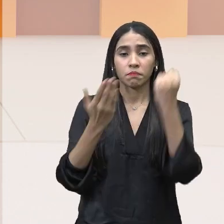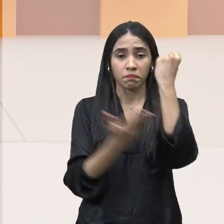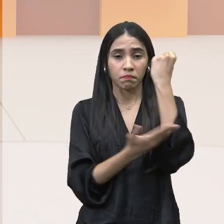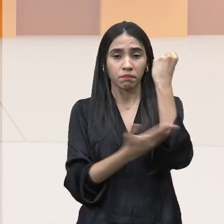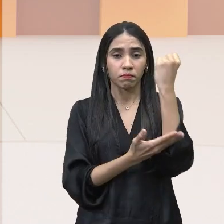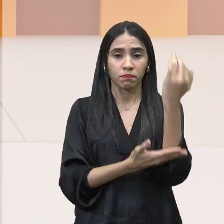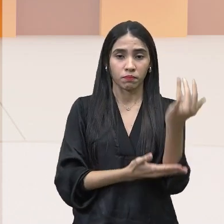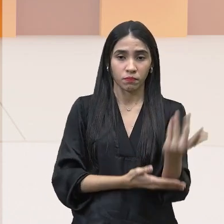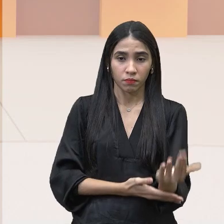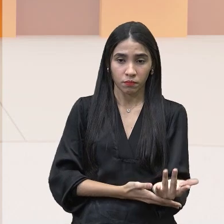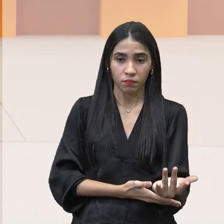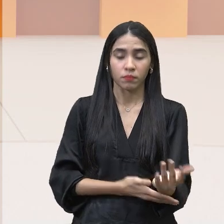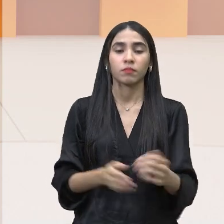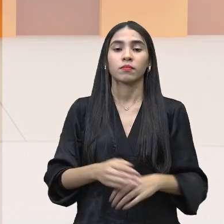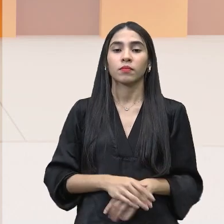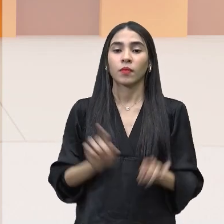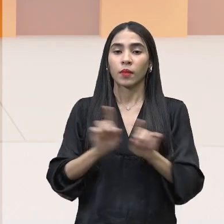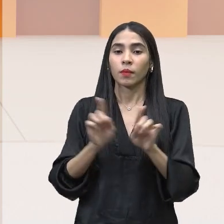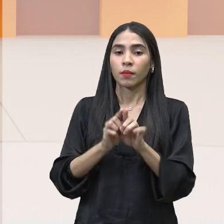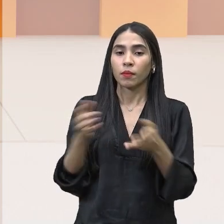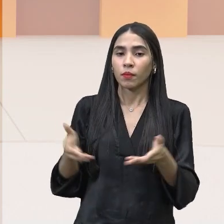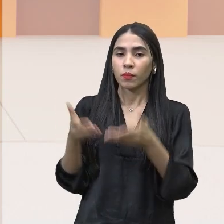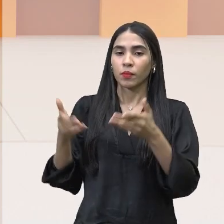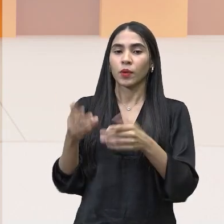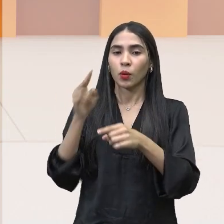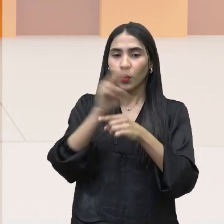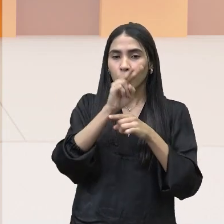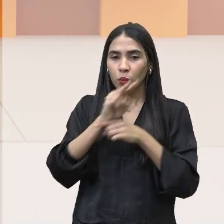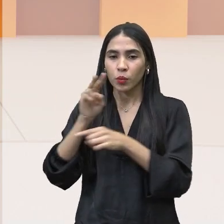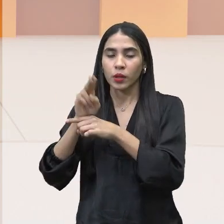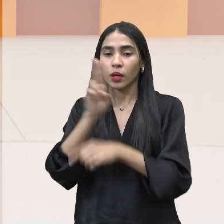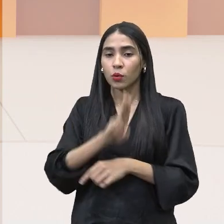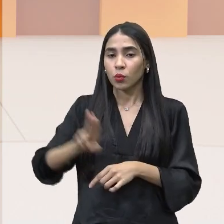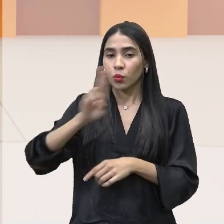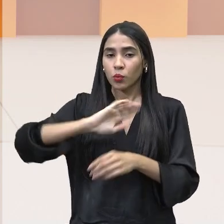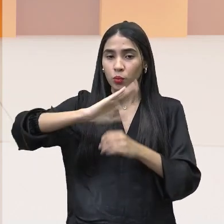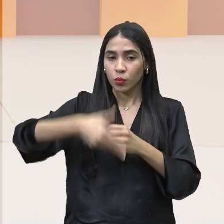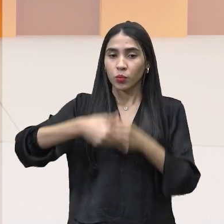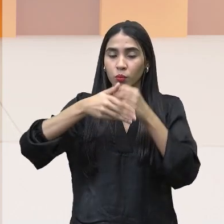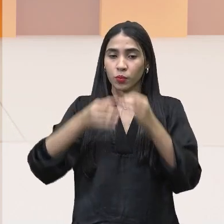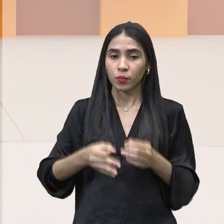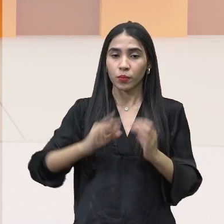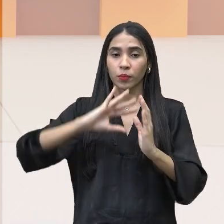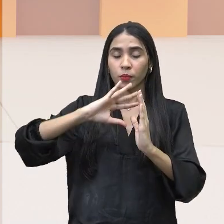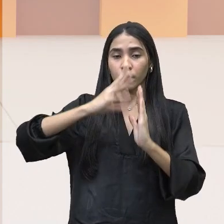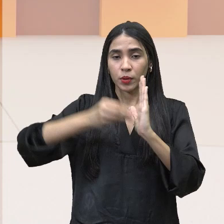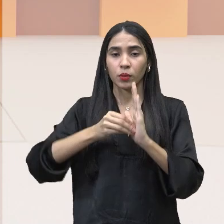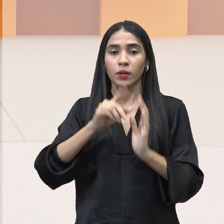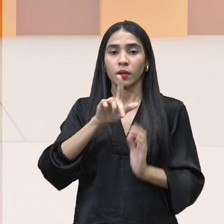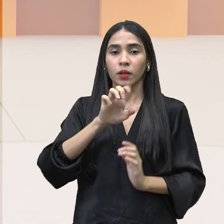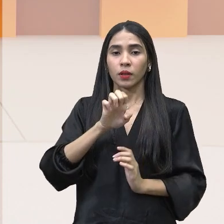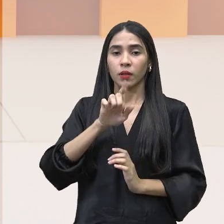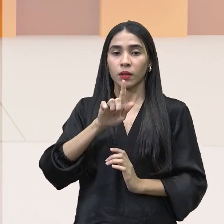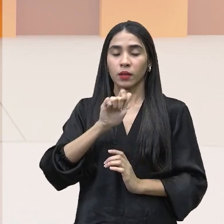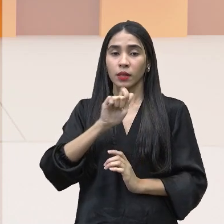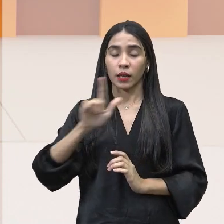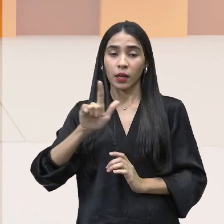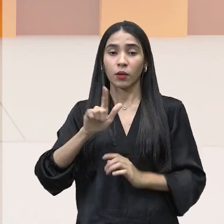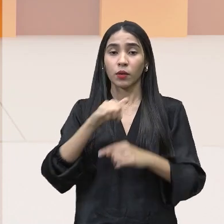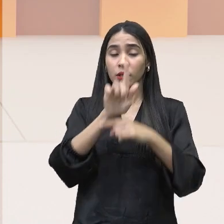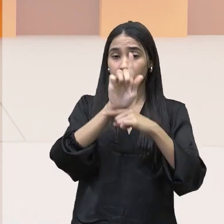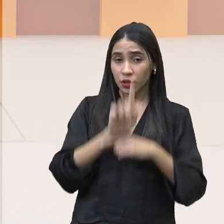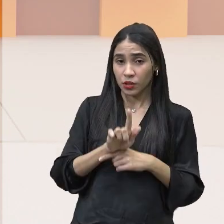desmatamento e promoção da conservação do uso sustentável da Amazônia Legal. E a gestão desse